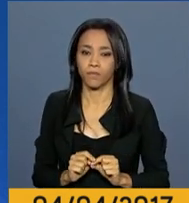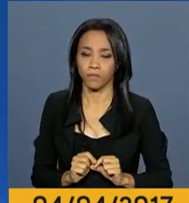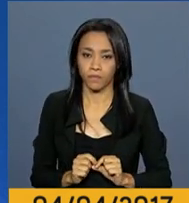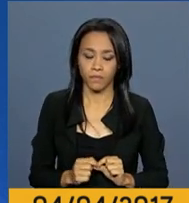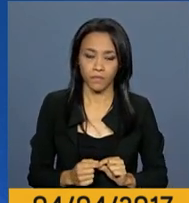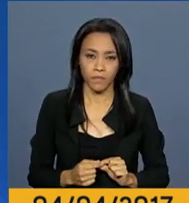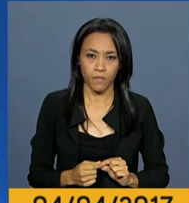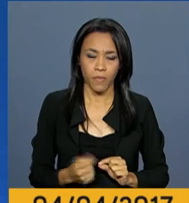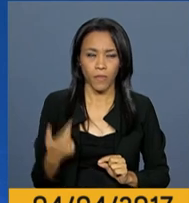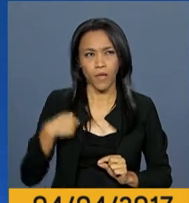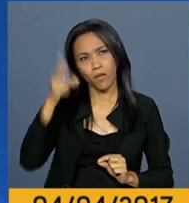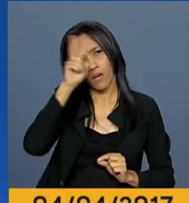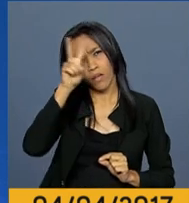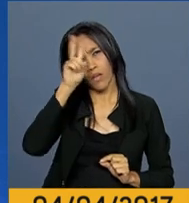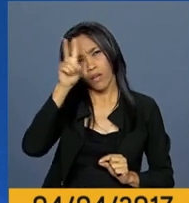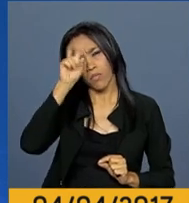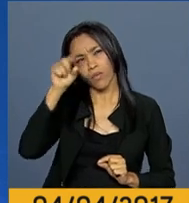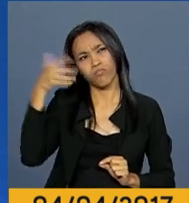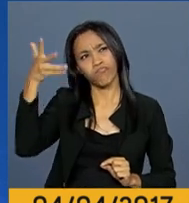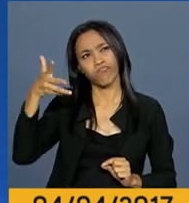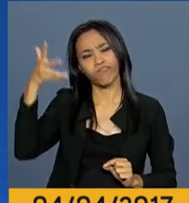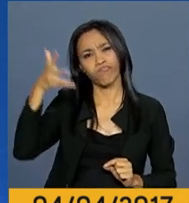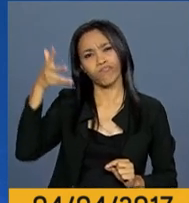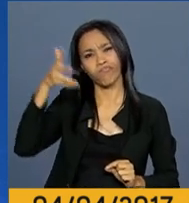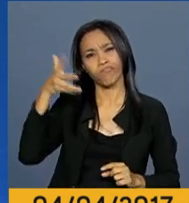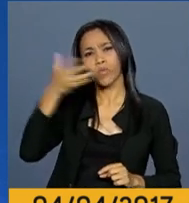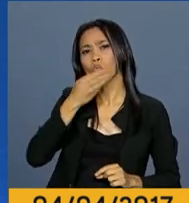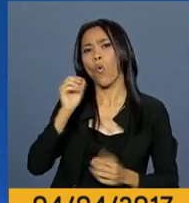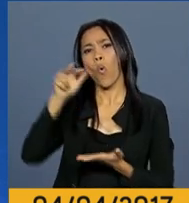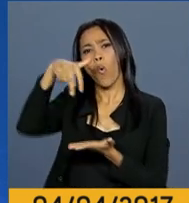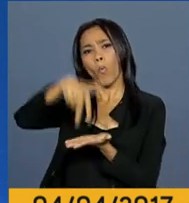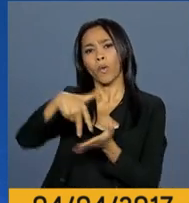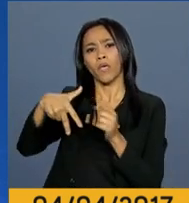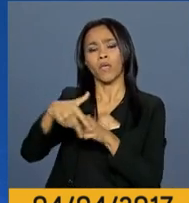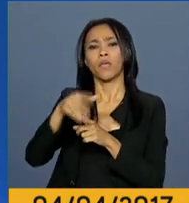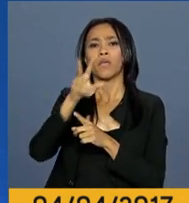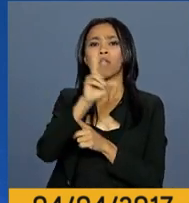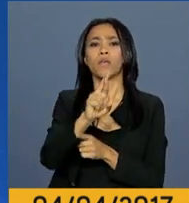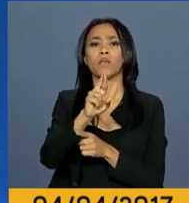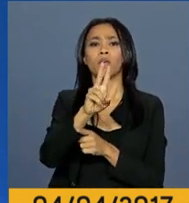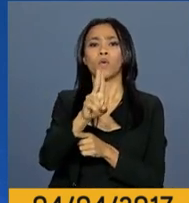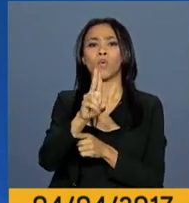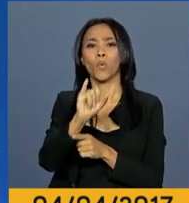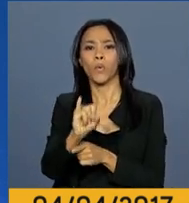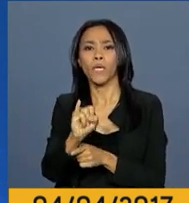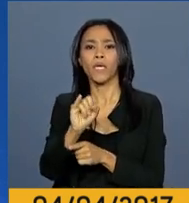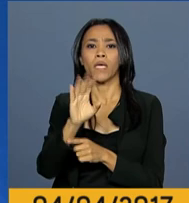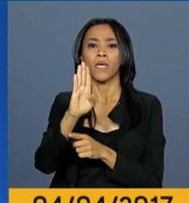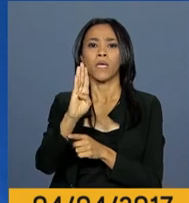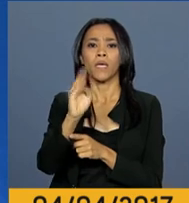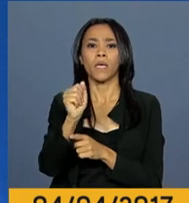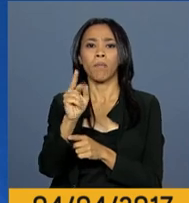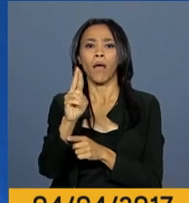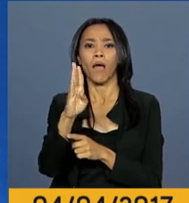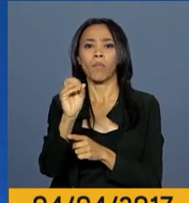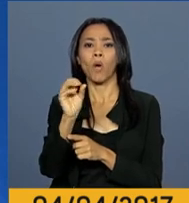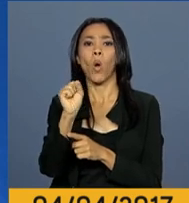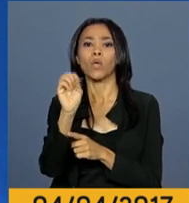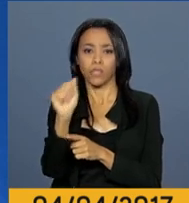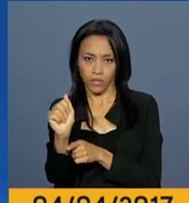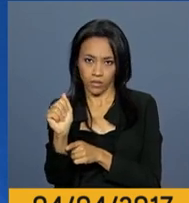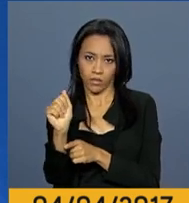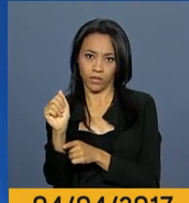Até eu relembro aqui as palavras do grande brasileiro que foi Rui Barbosa, né? Para quem a demagogia não passa